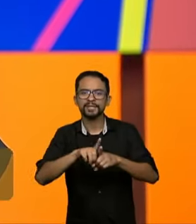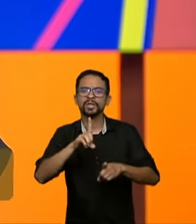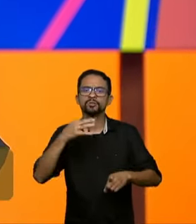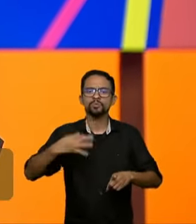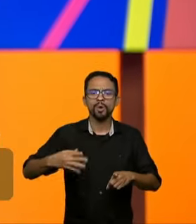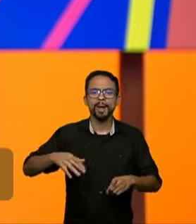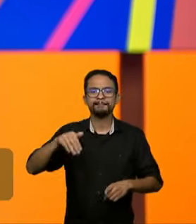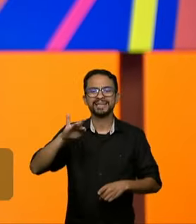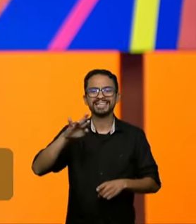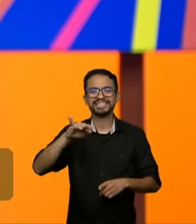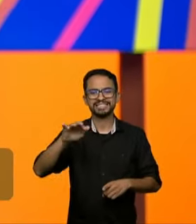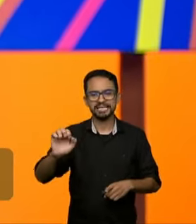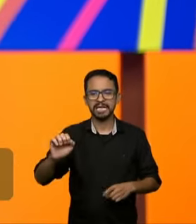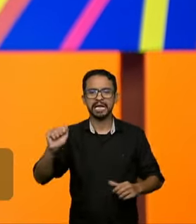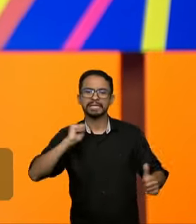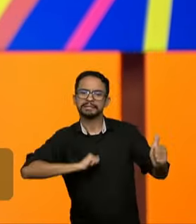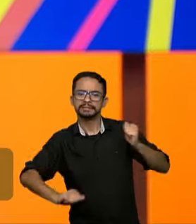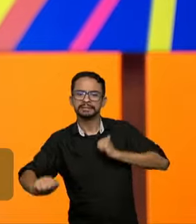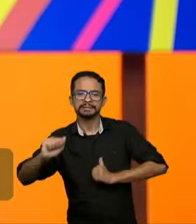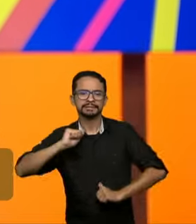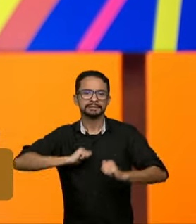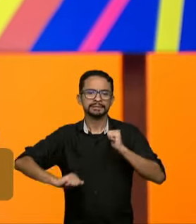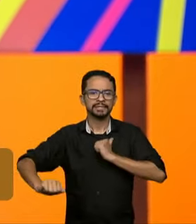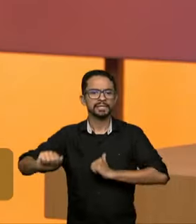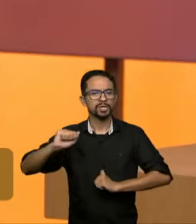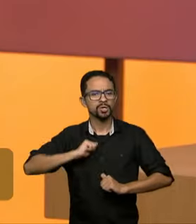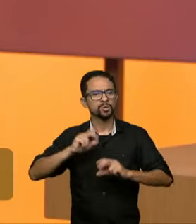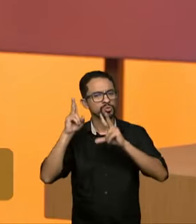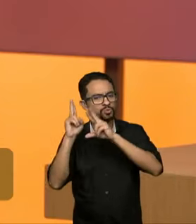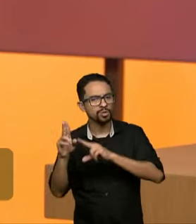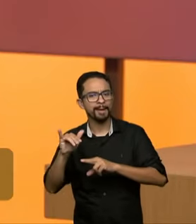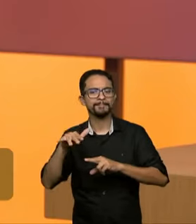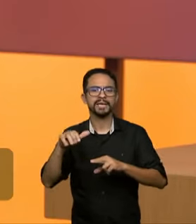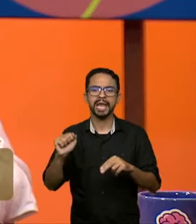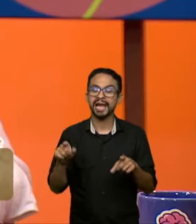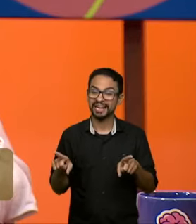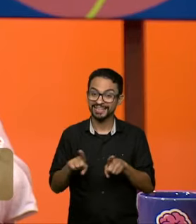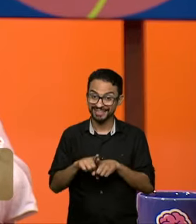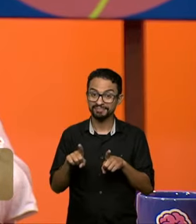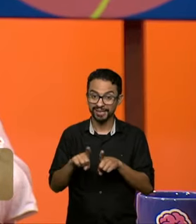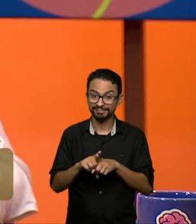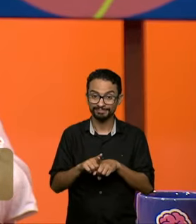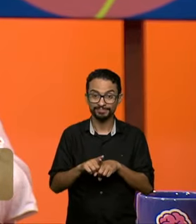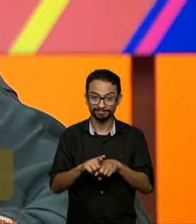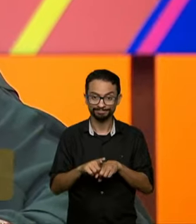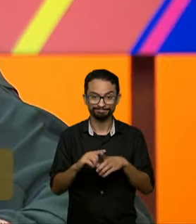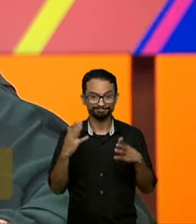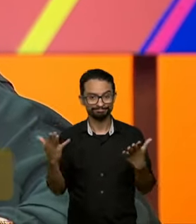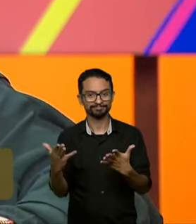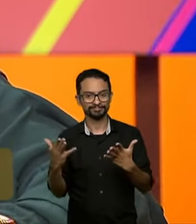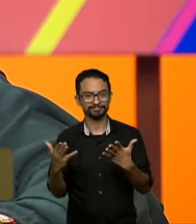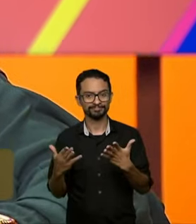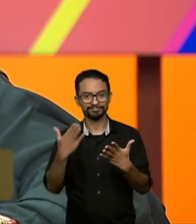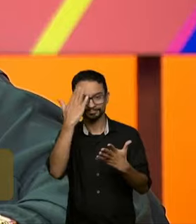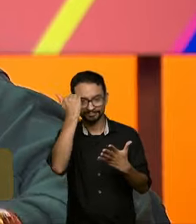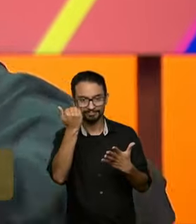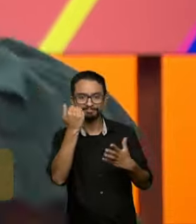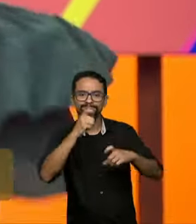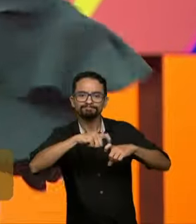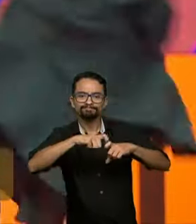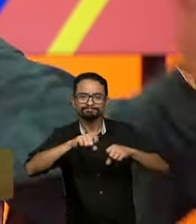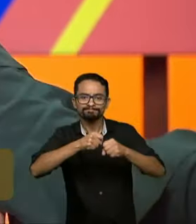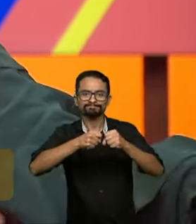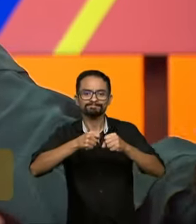metástase e tudo. Ansiedade, sono, menopausa, apneia. Aí começam, de um encravado à demência,